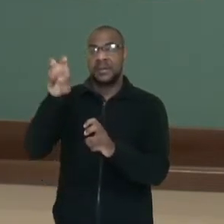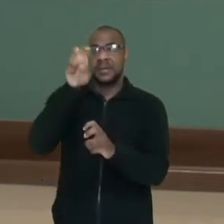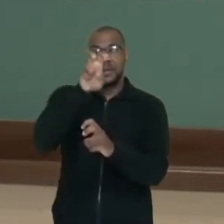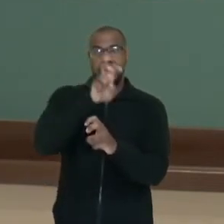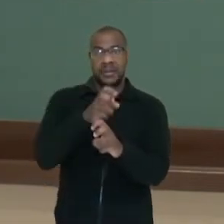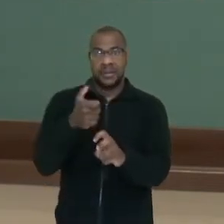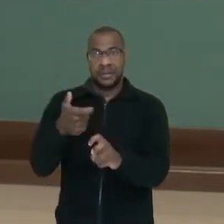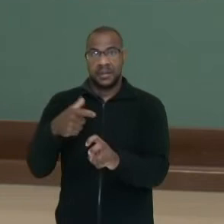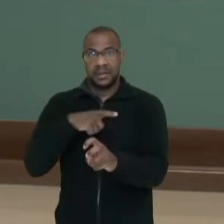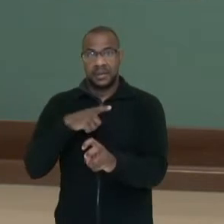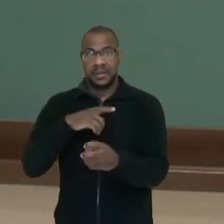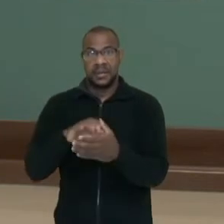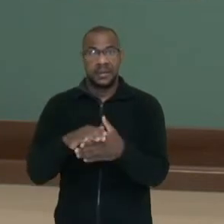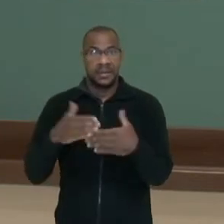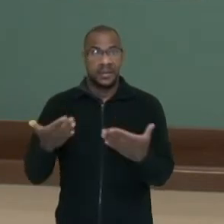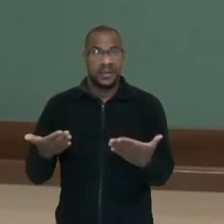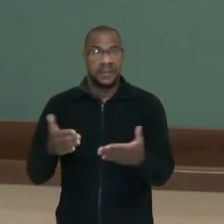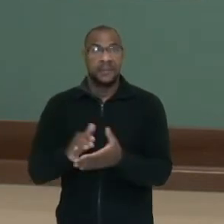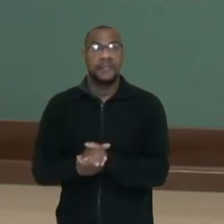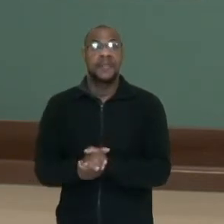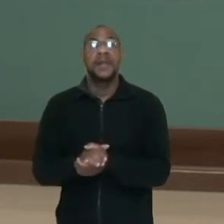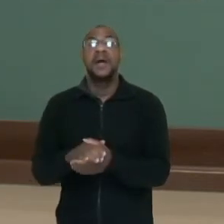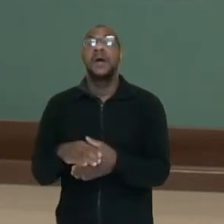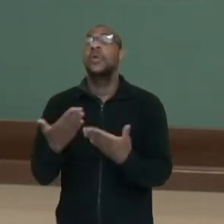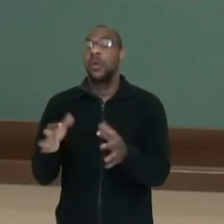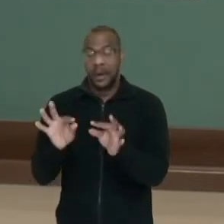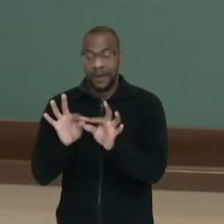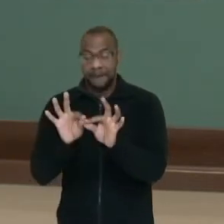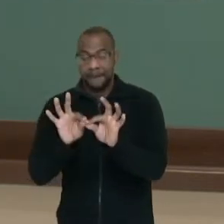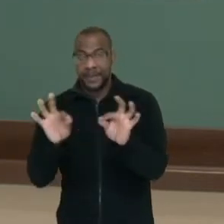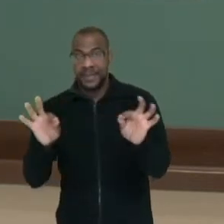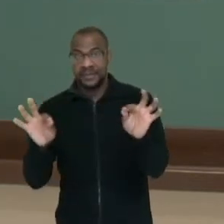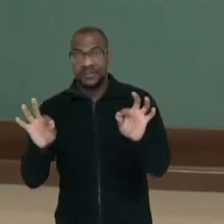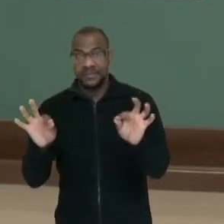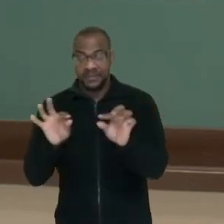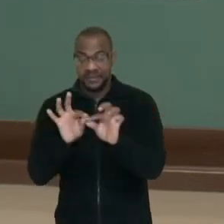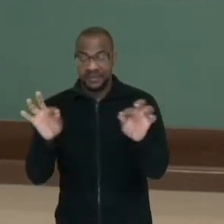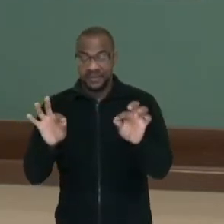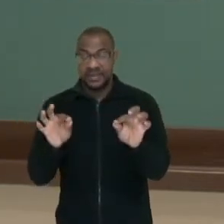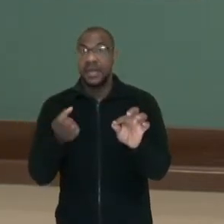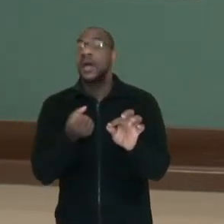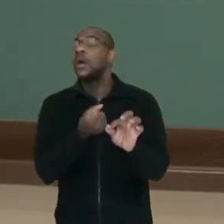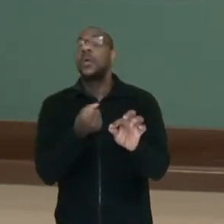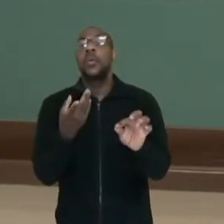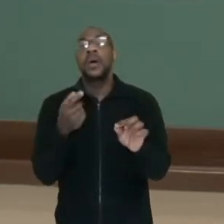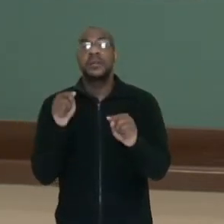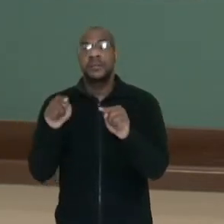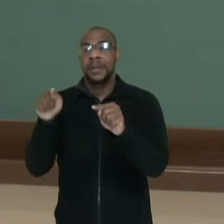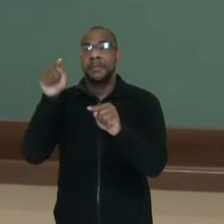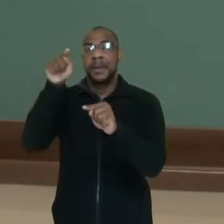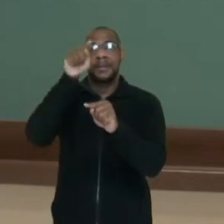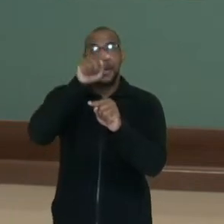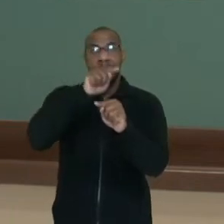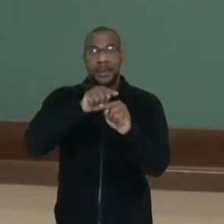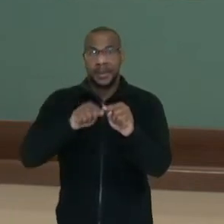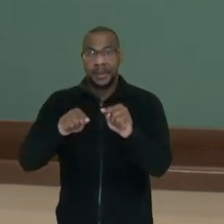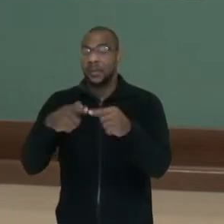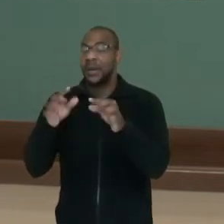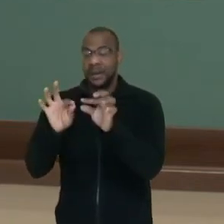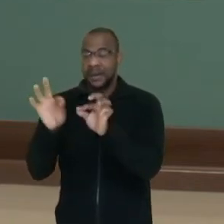gigante. Pergunta, qual é a medida de cada um desses arcos? Qual é a